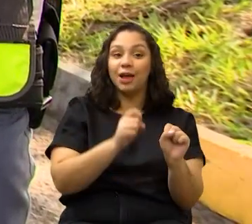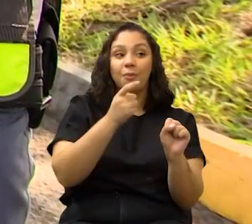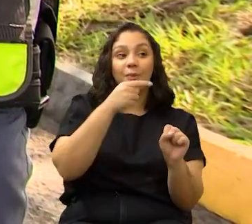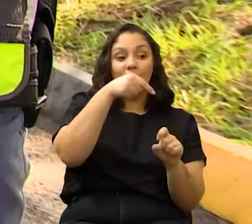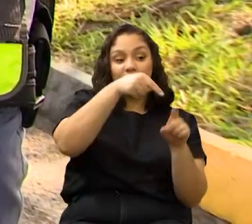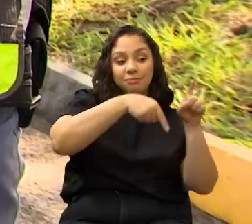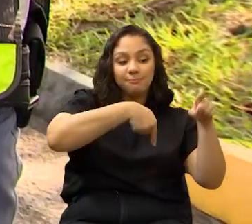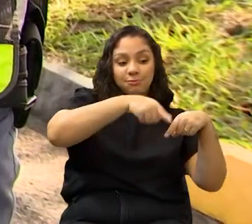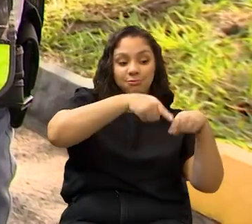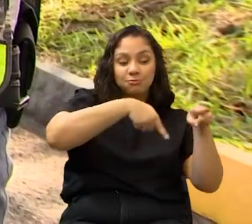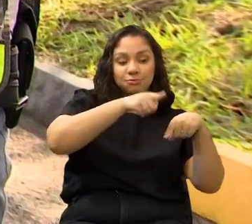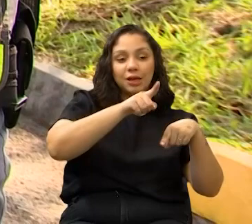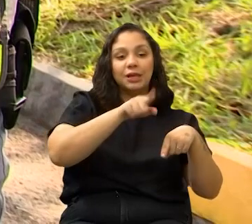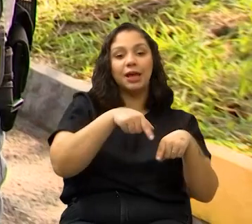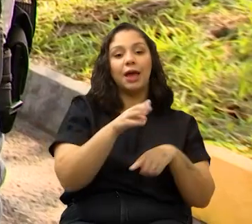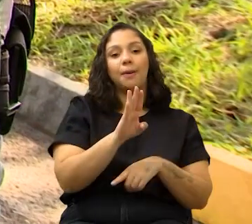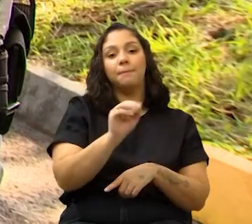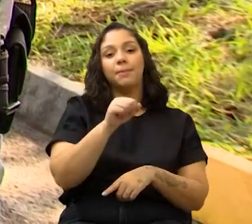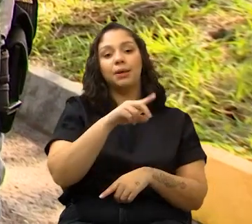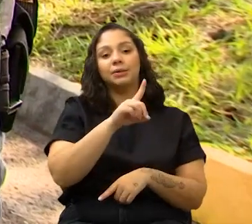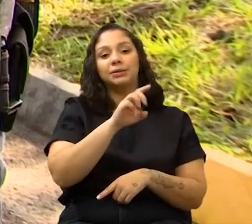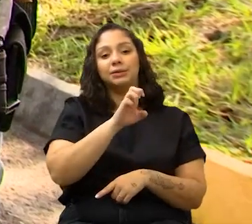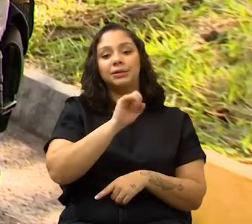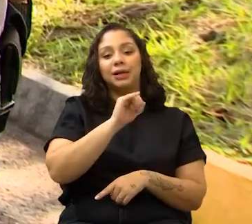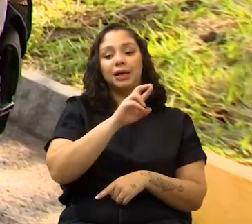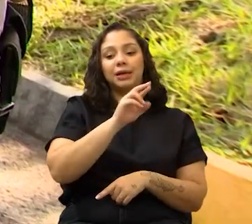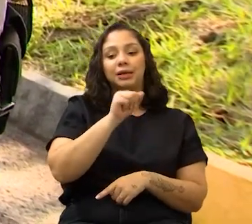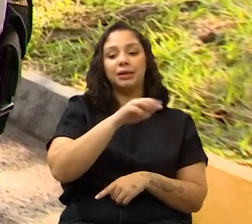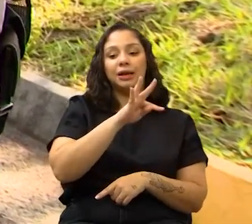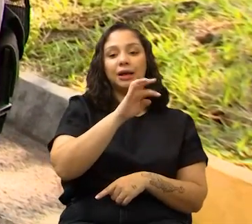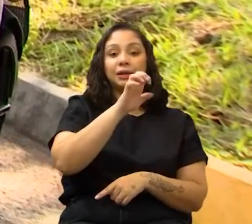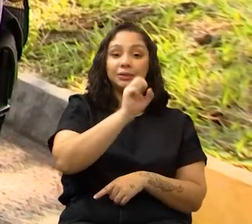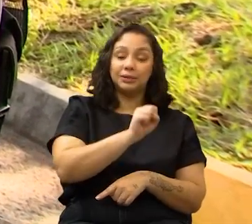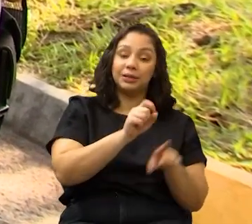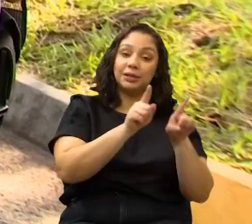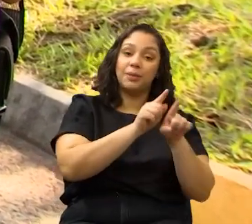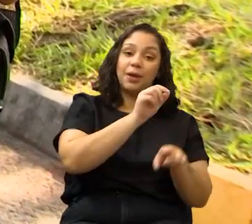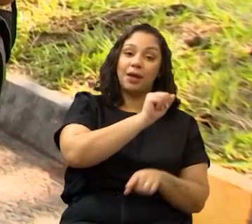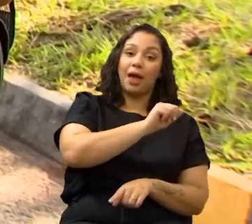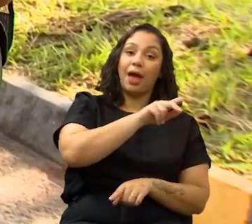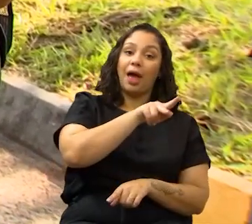nós estamos... Bandeirantes Anhanguera, Bandeirantes,